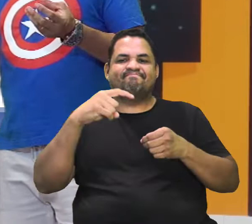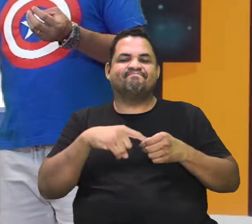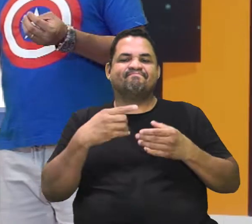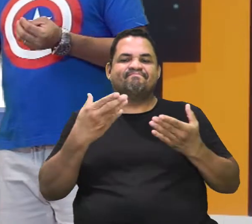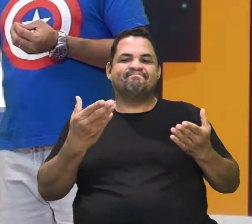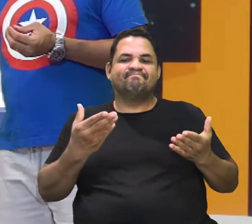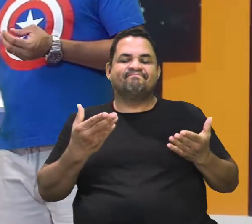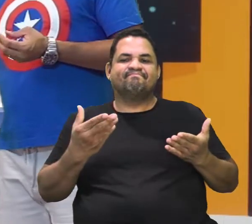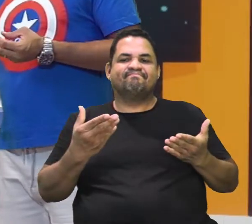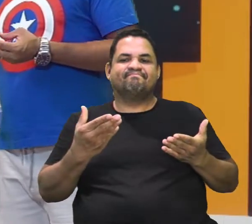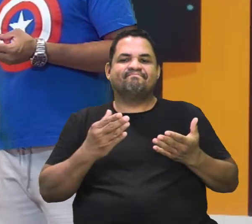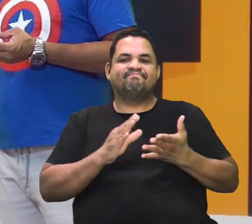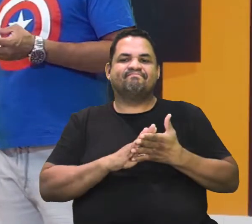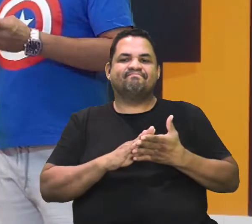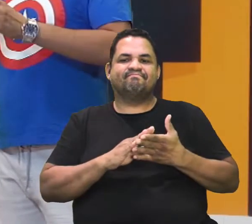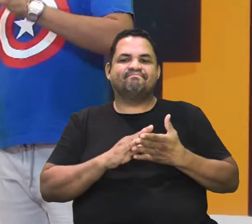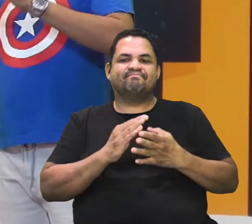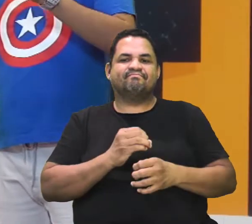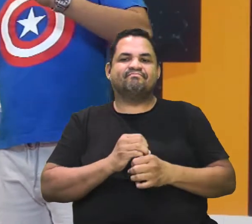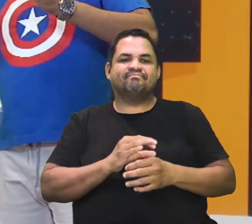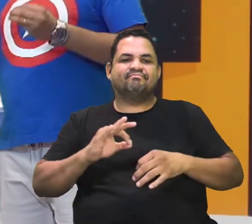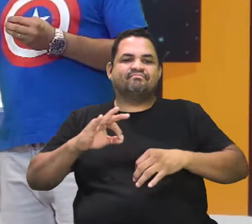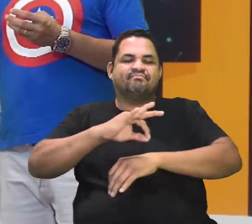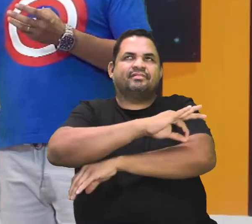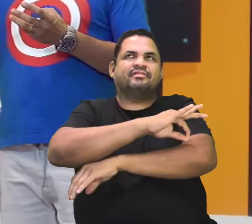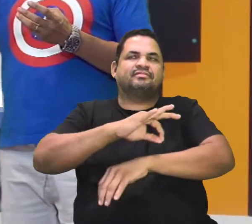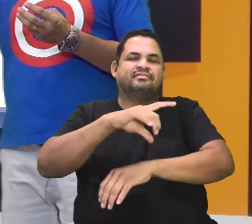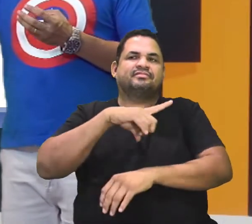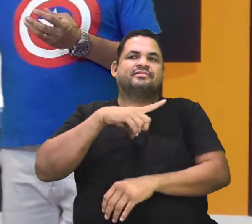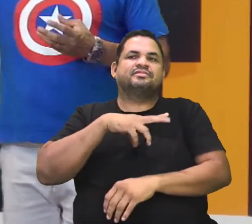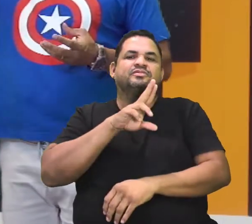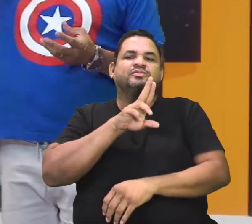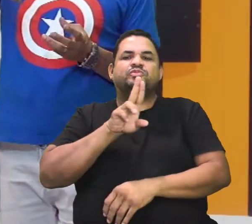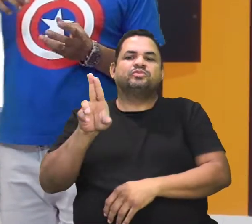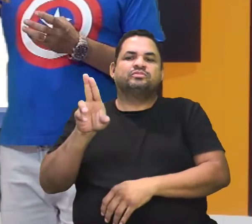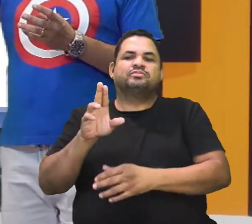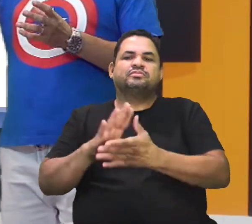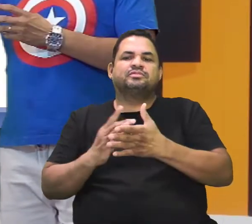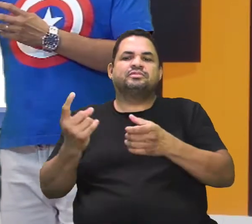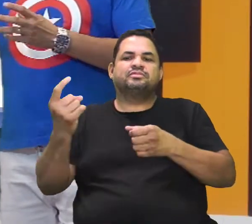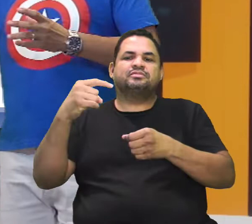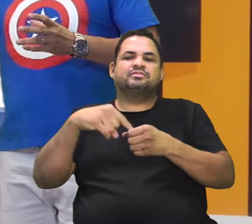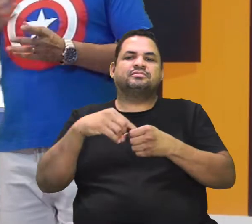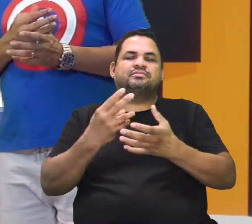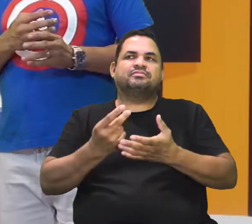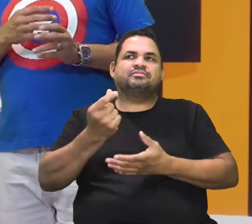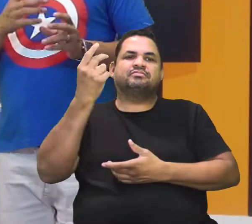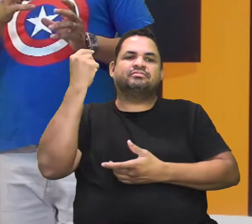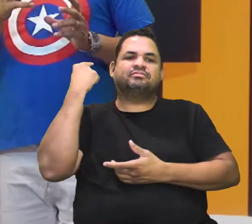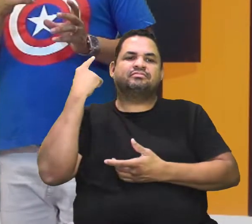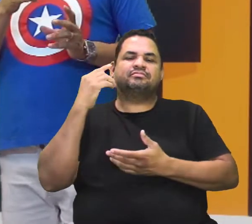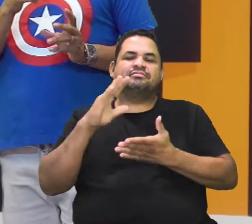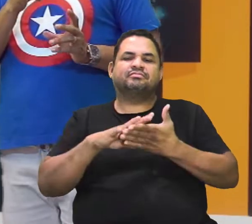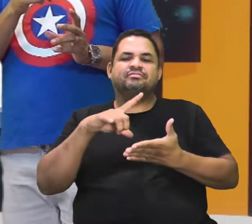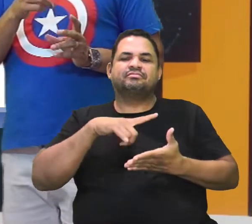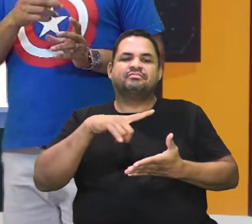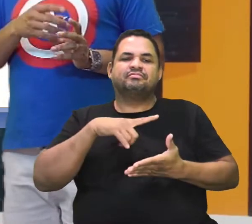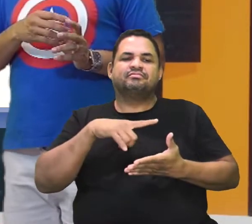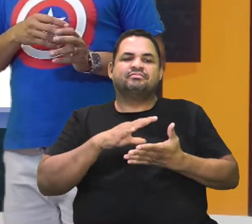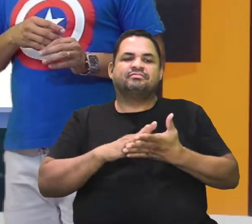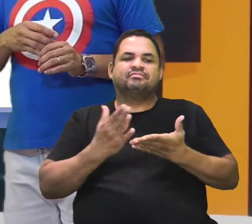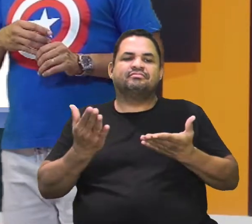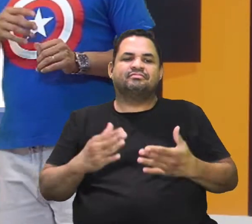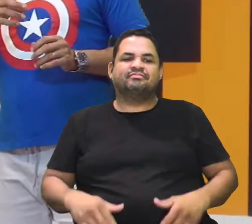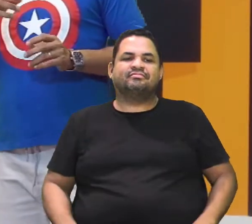do... Na arquitetura tem um nome que fala que eles estão resgatando algumas coisas culturais mais antigas. E eu já estilo